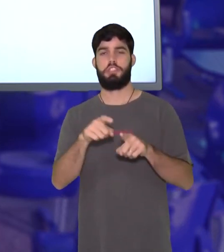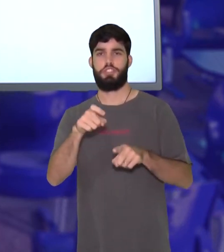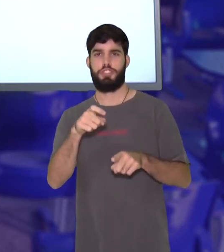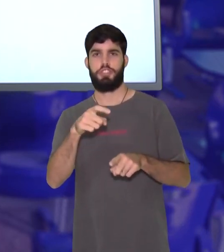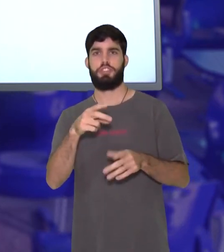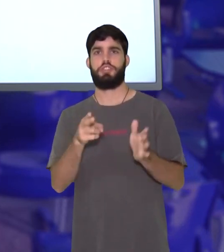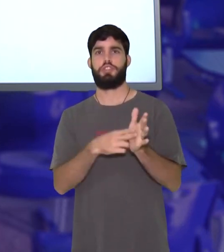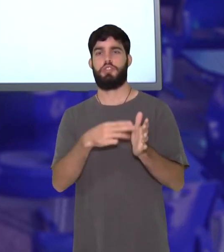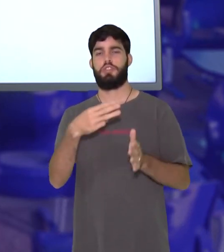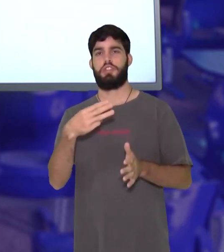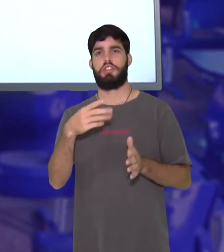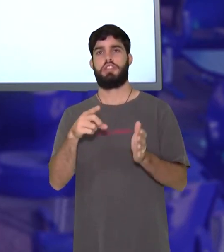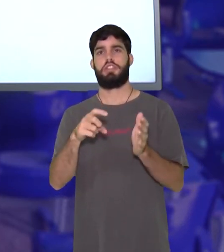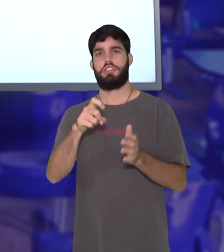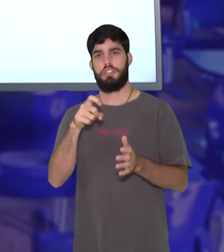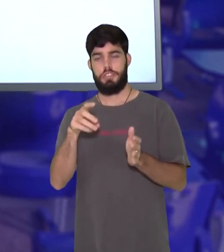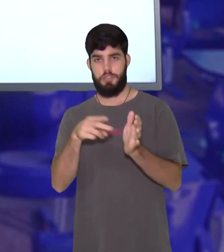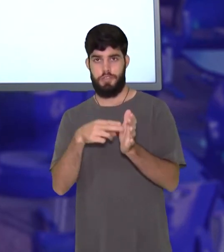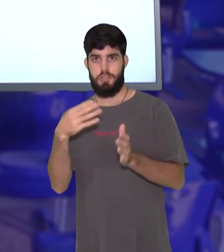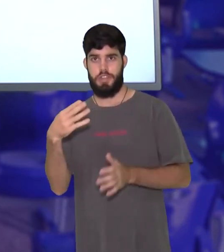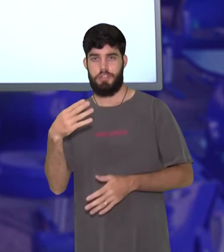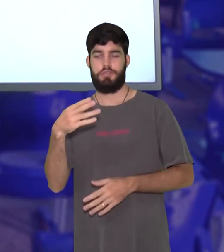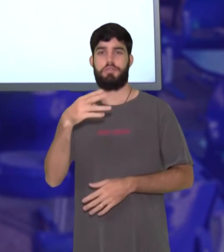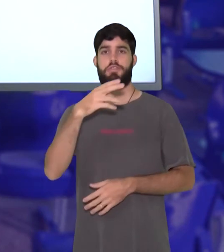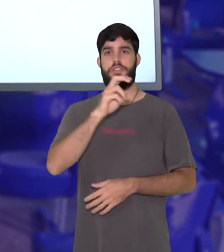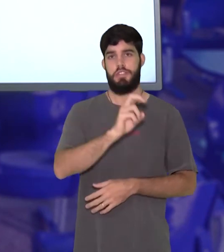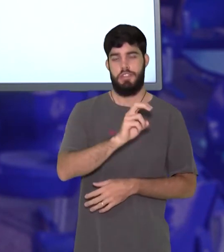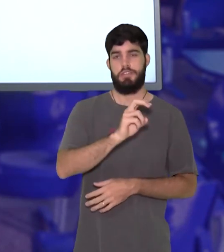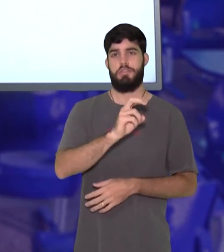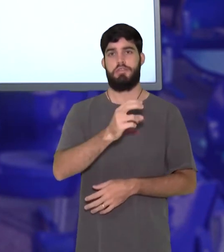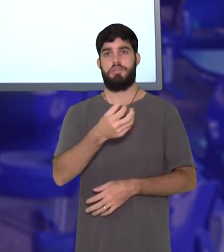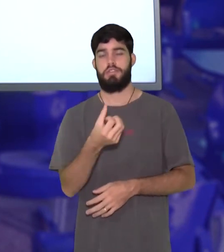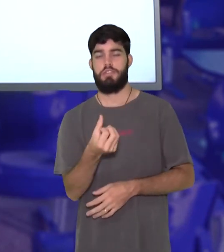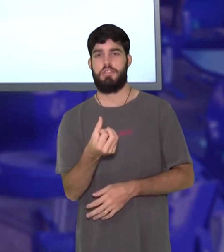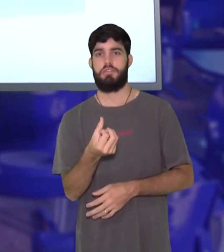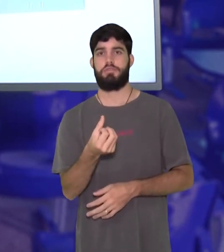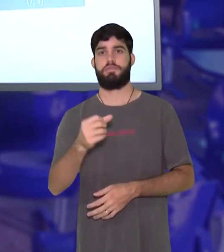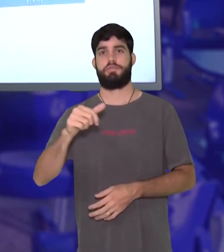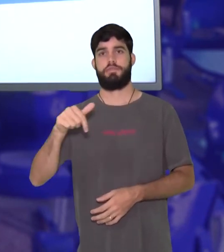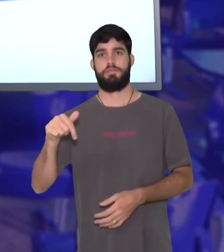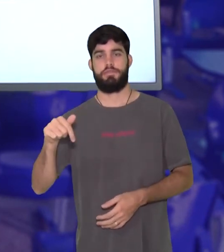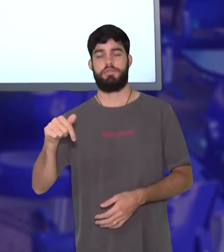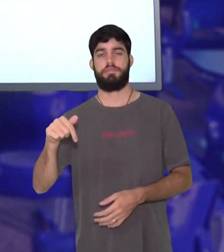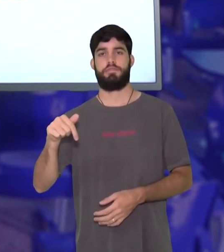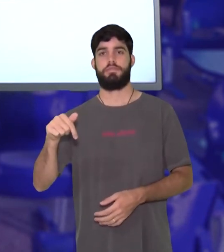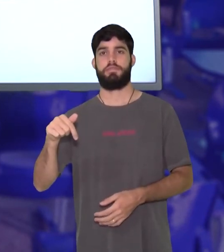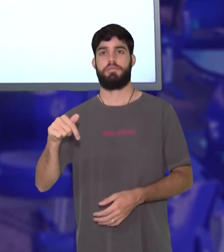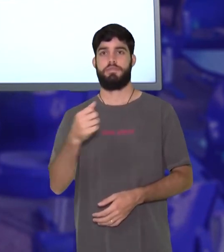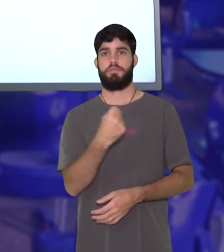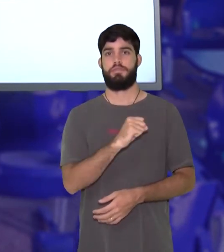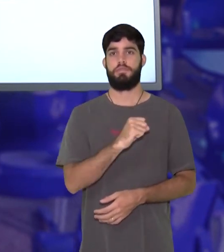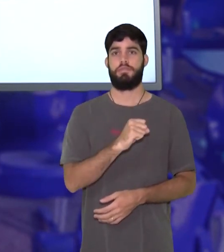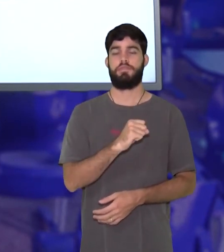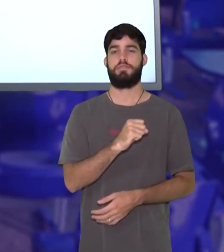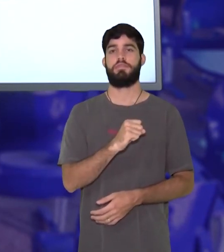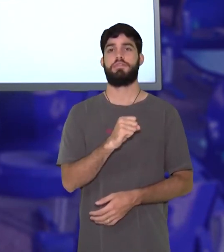= 3 = 4 5 6 7